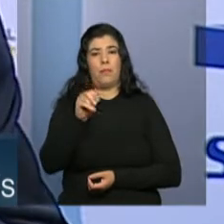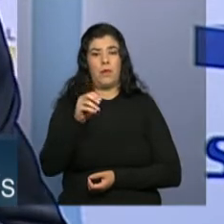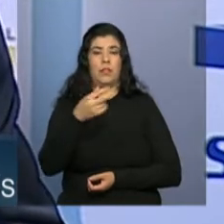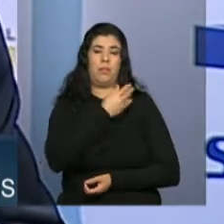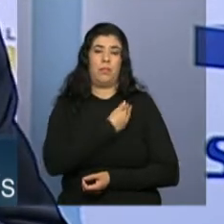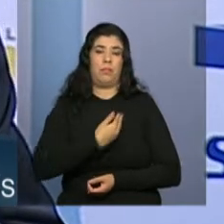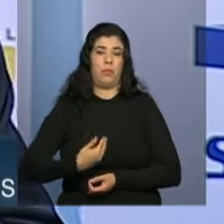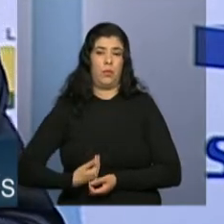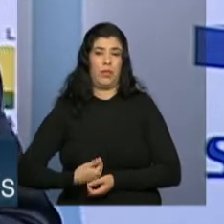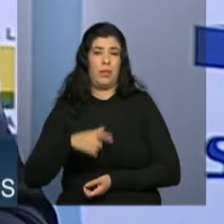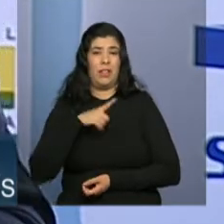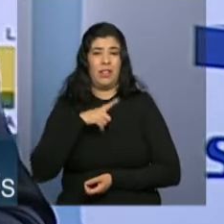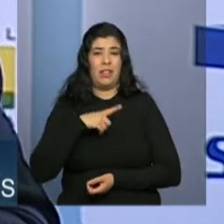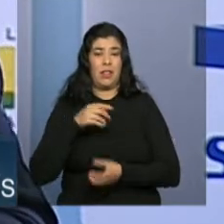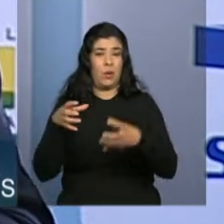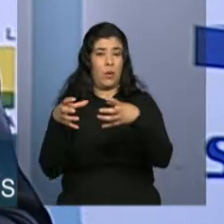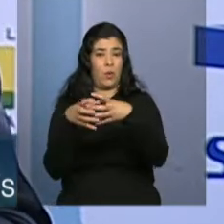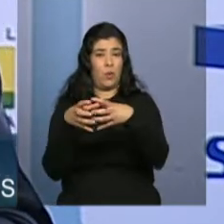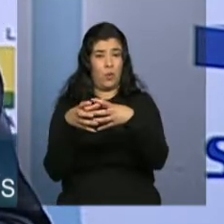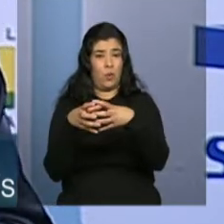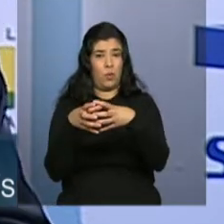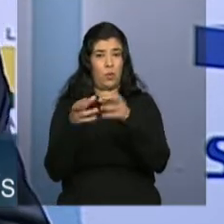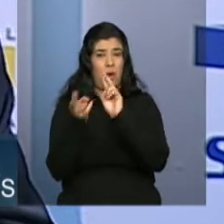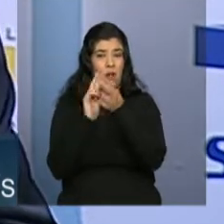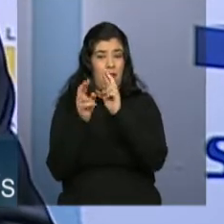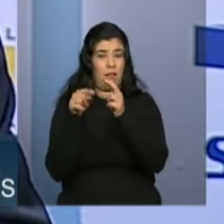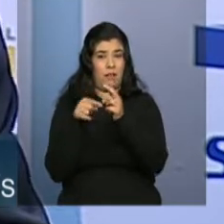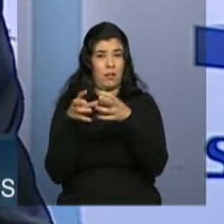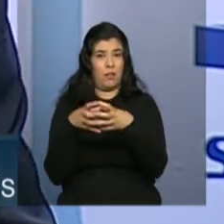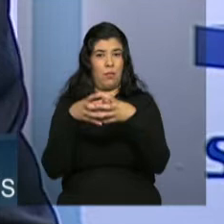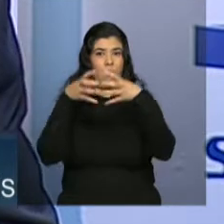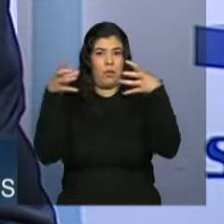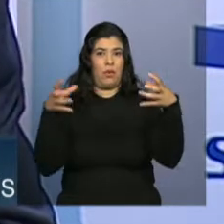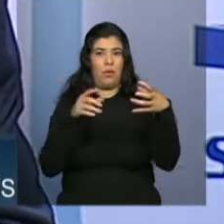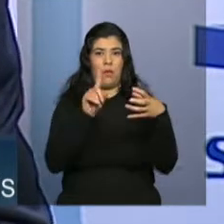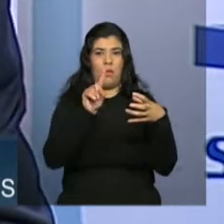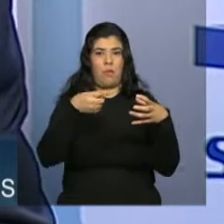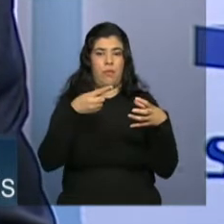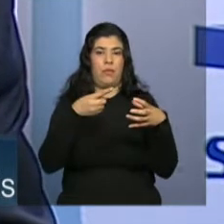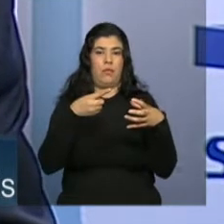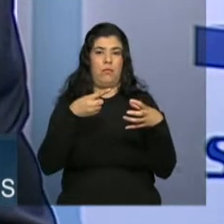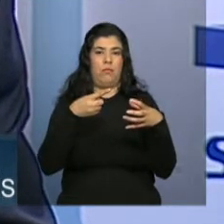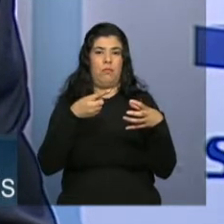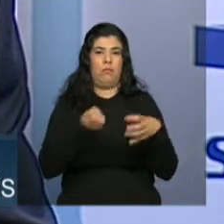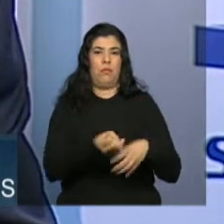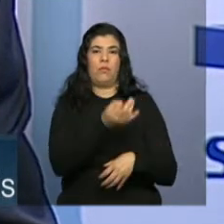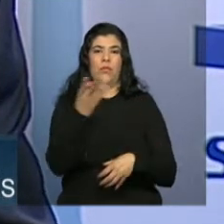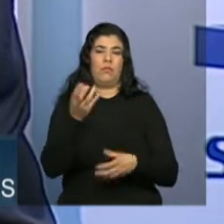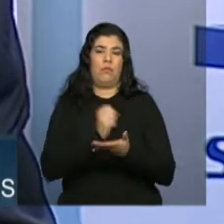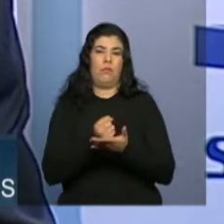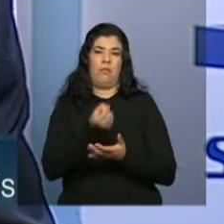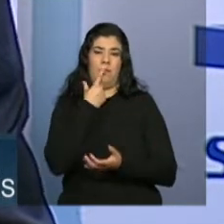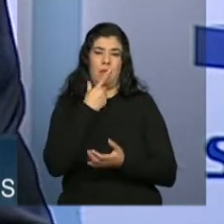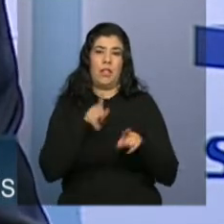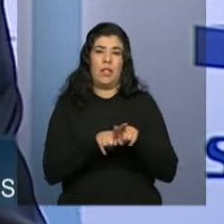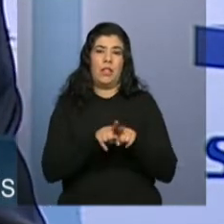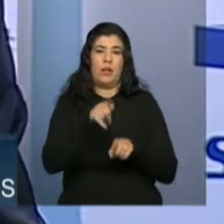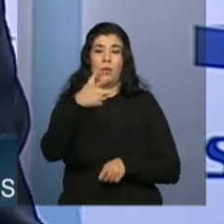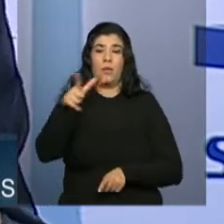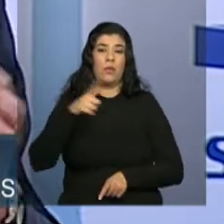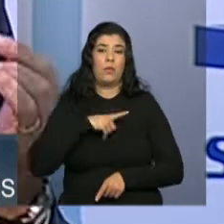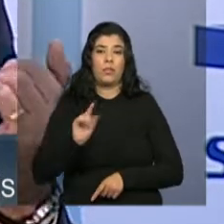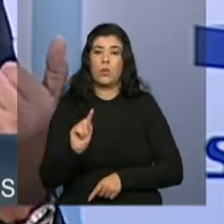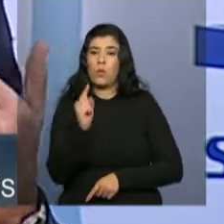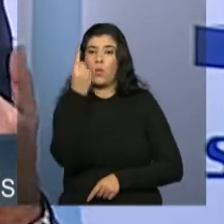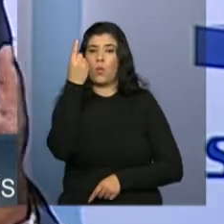rede com mil farmácias em uma Drogaria isolada que tem umas o preço pode variar para pessoa física para exportação e para os estabelecimentos